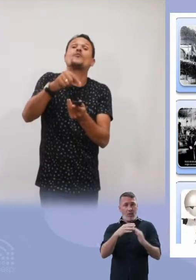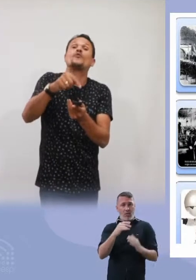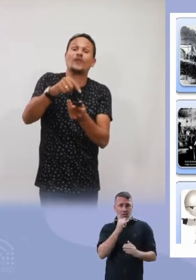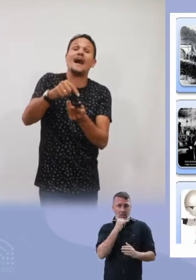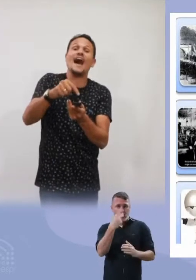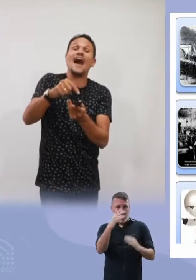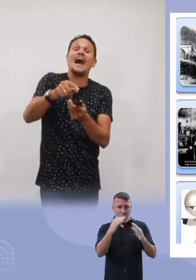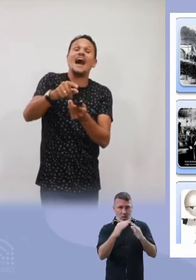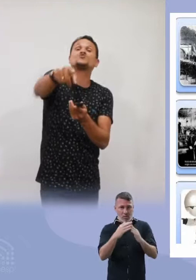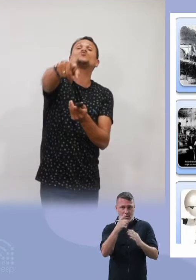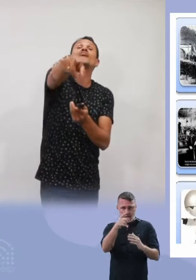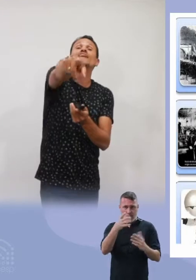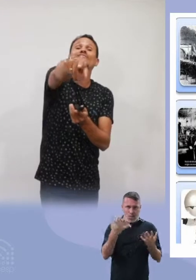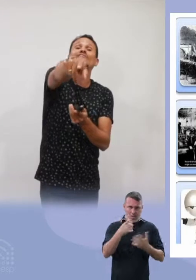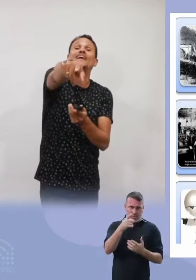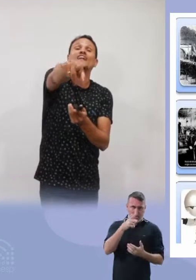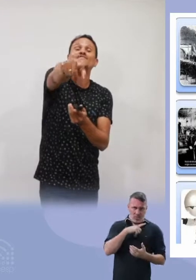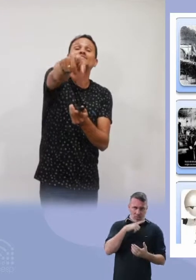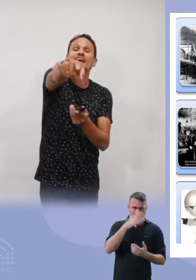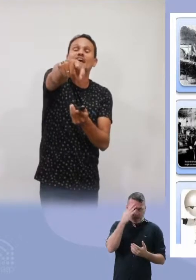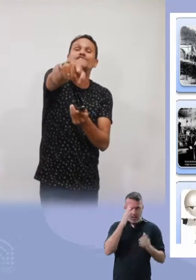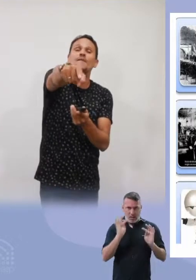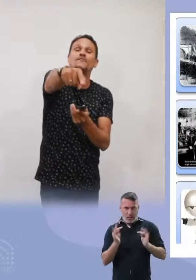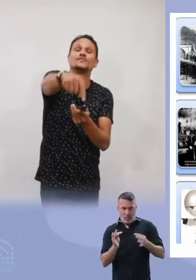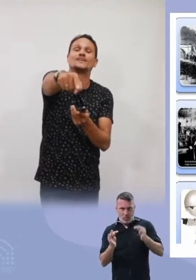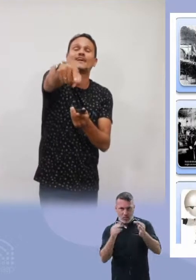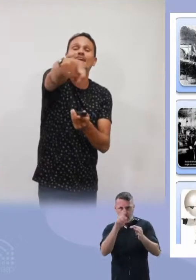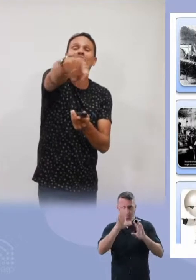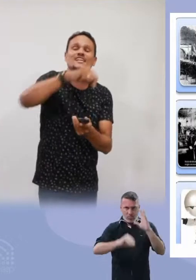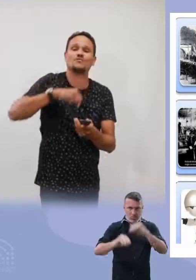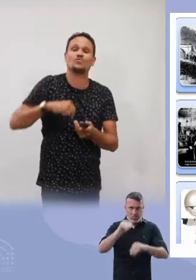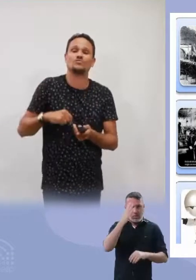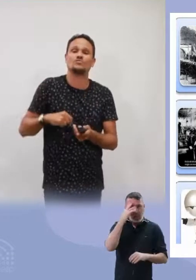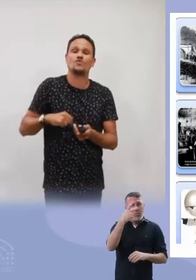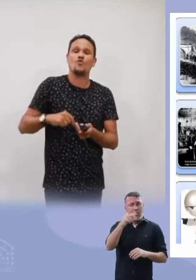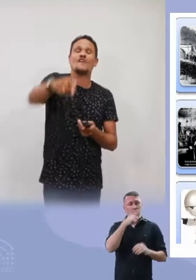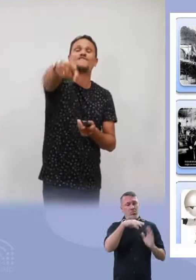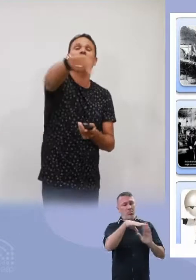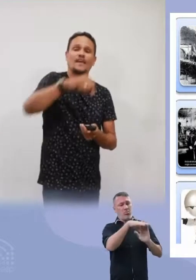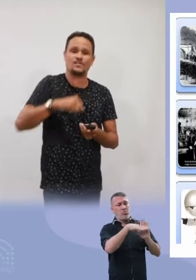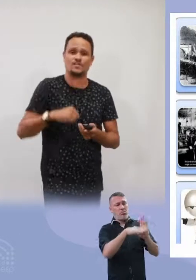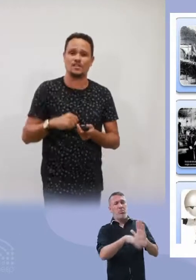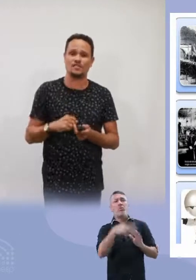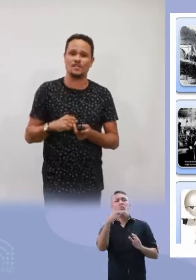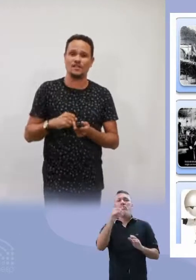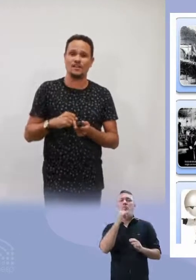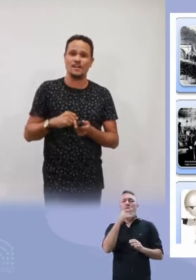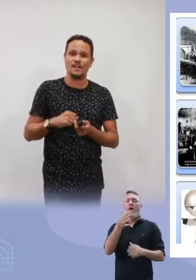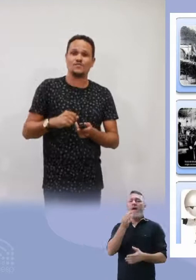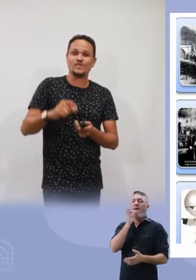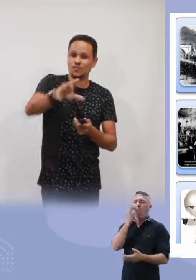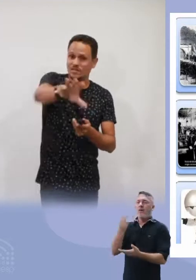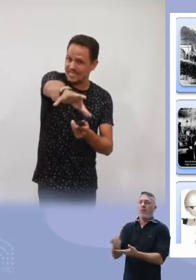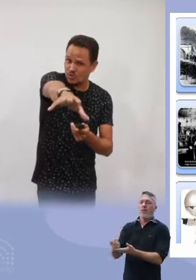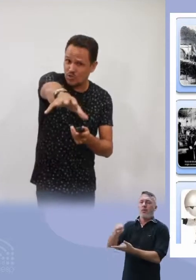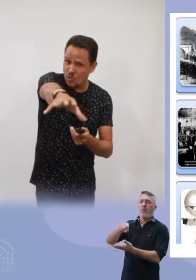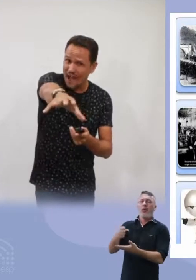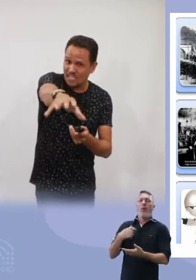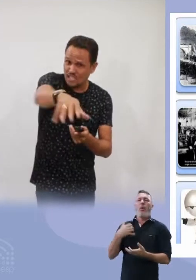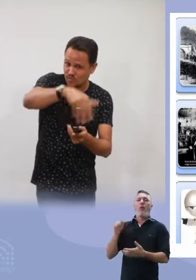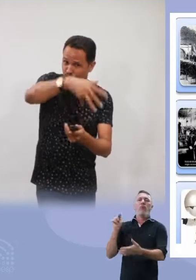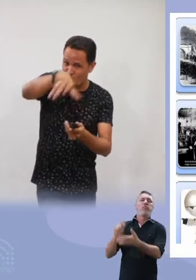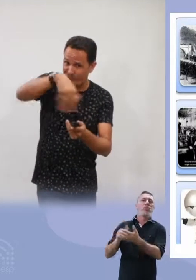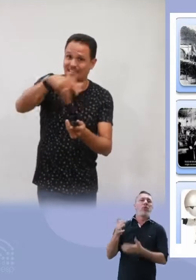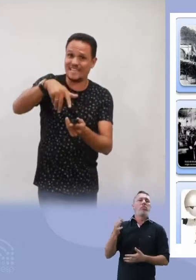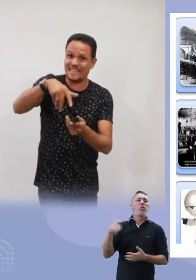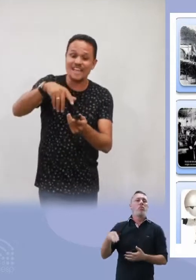consegue programar a sua cafeteira a fazer café para você daqui a 10 minutos, o café está quentinho. Se você não quiser sair do seu quarto, aí